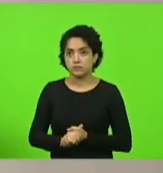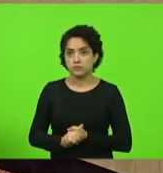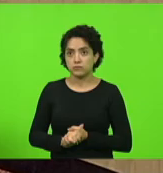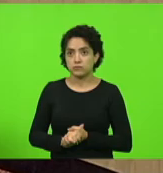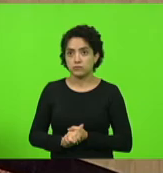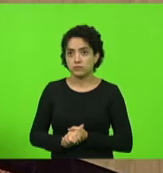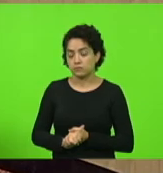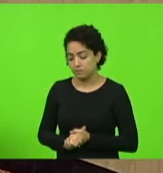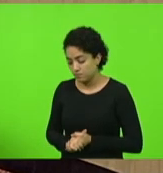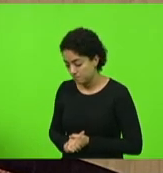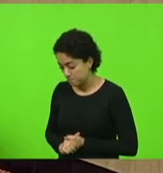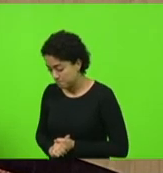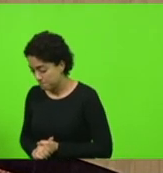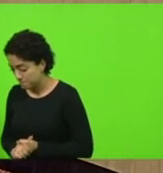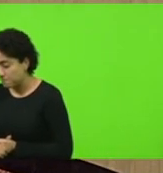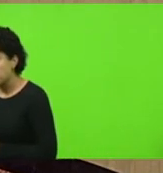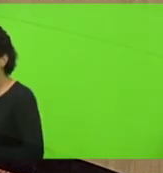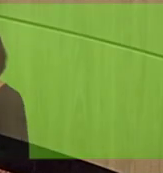15h44.